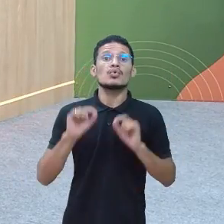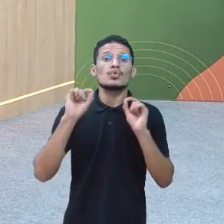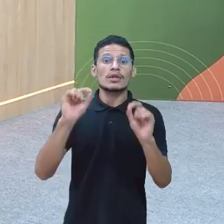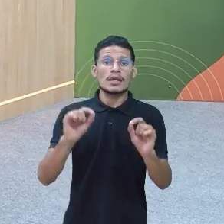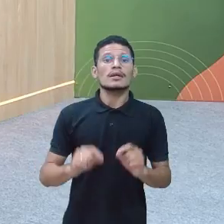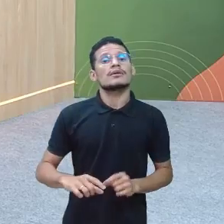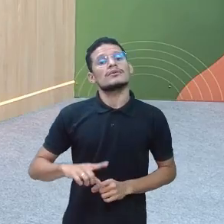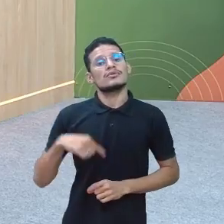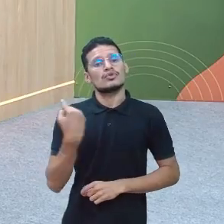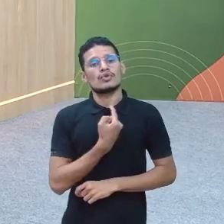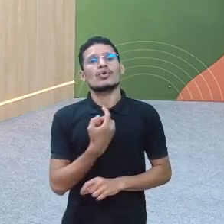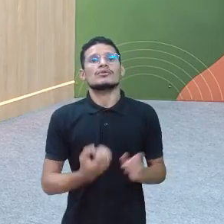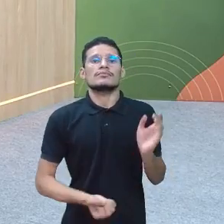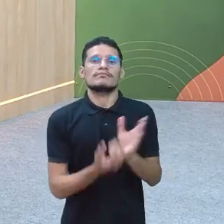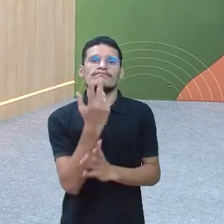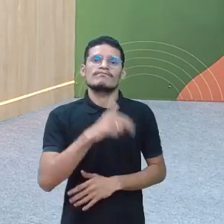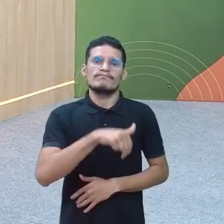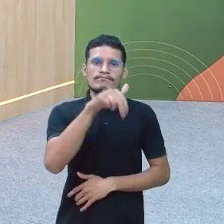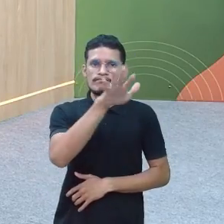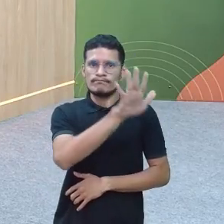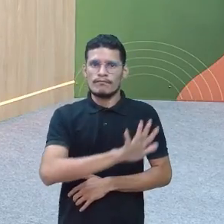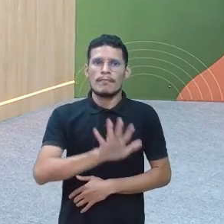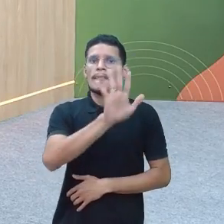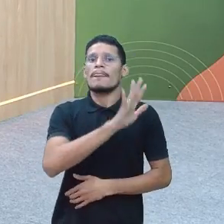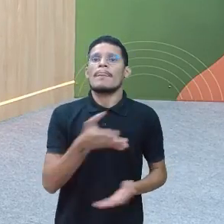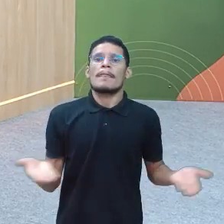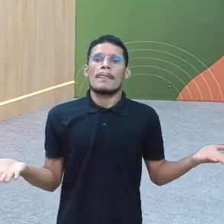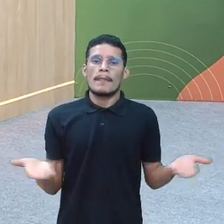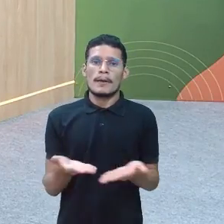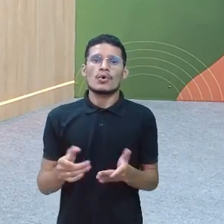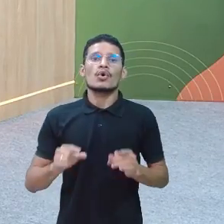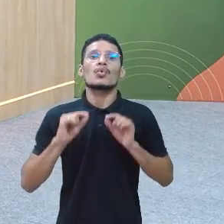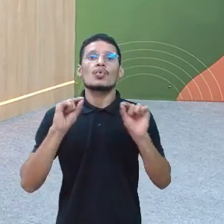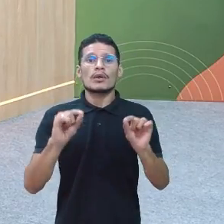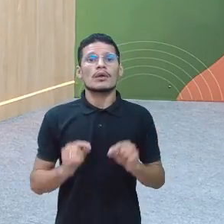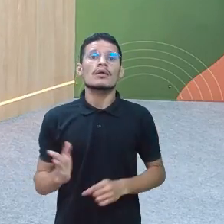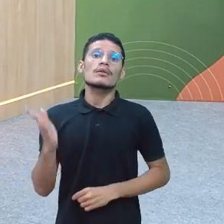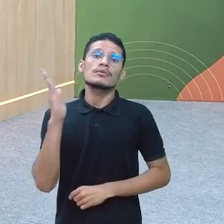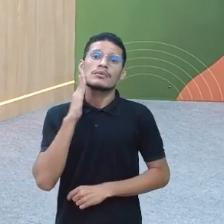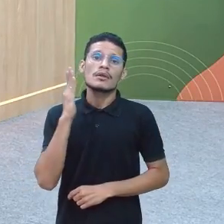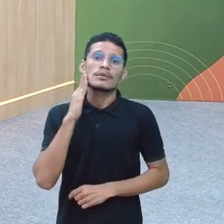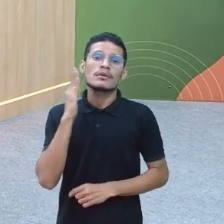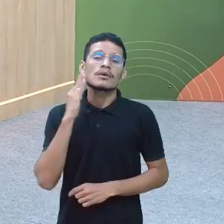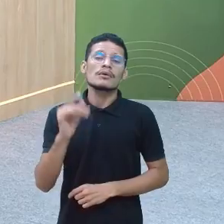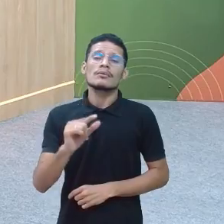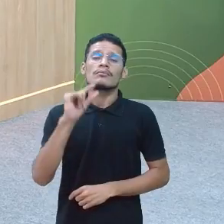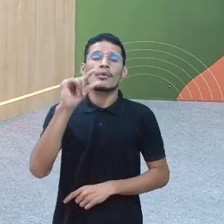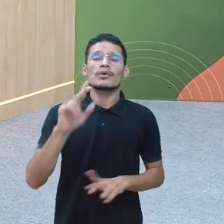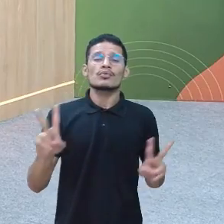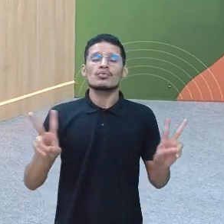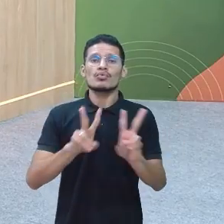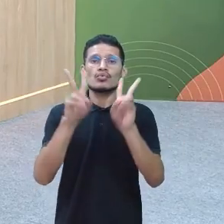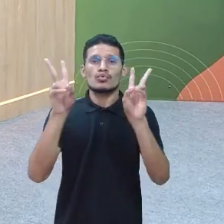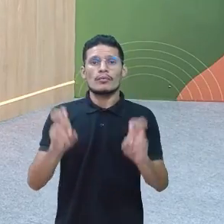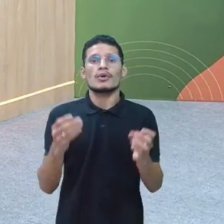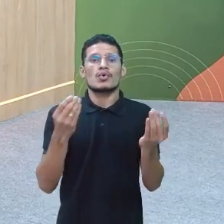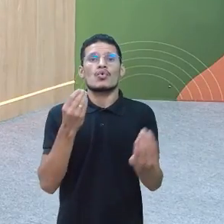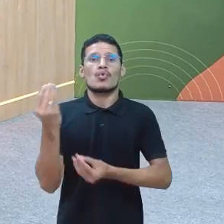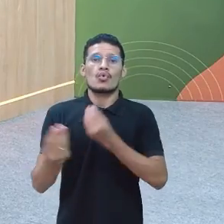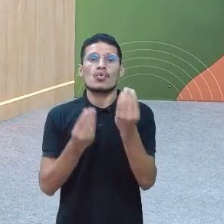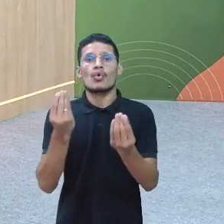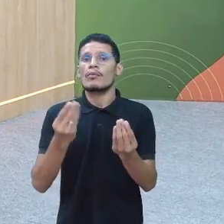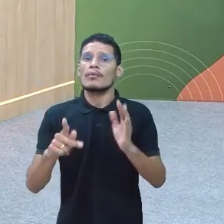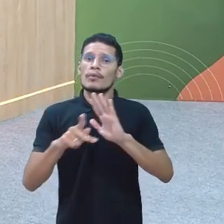genuinamente nordestina. Tranquilo? Agora a gente vai passar e vai entender um pouquinho como é que funciona